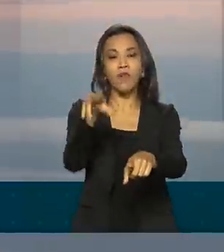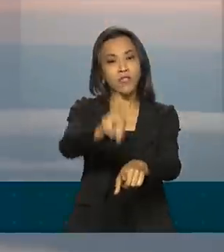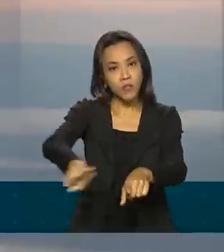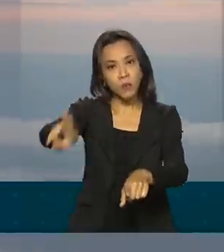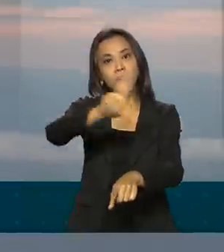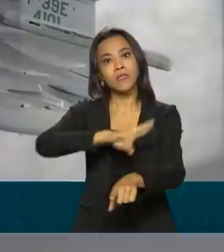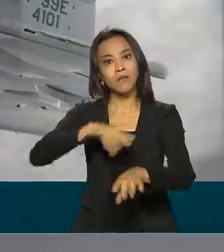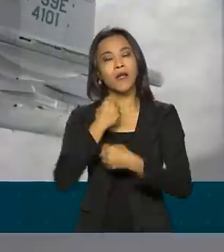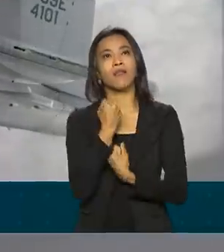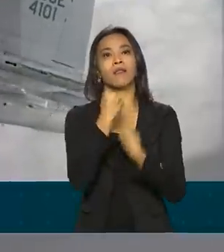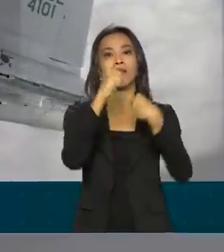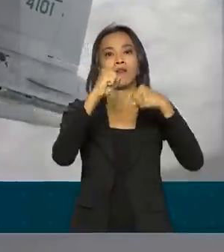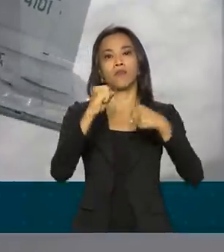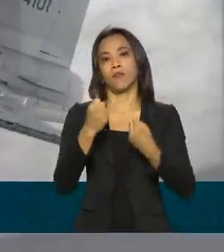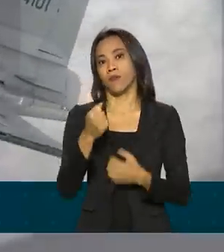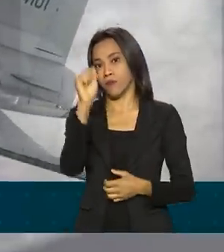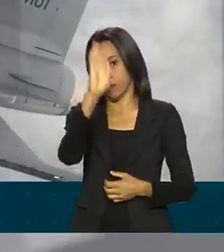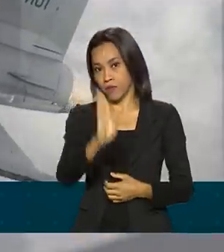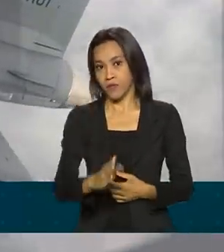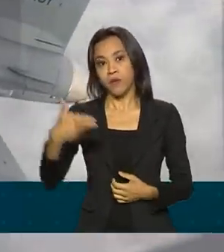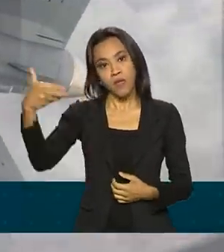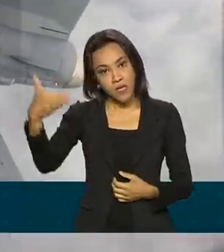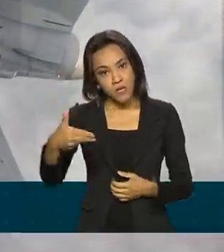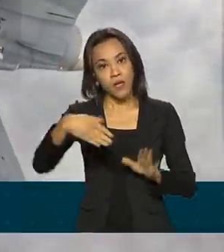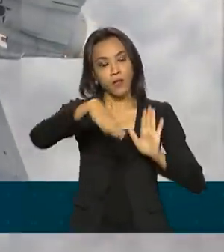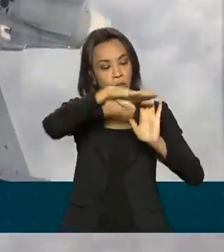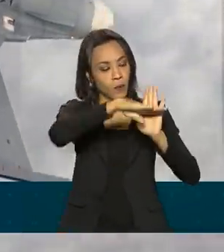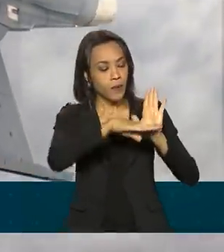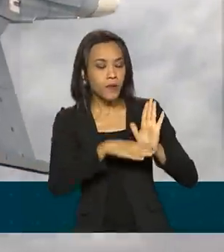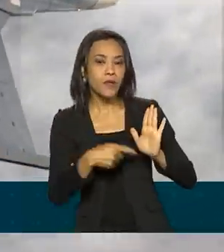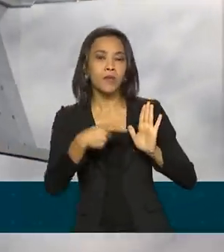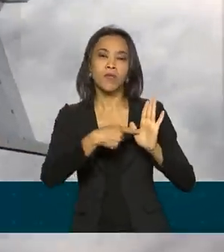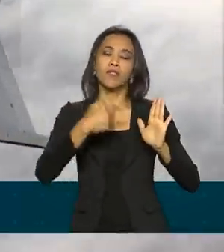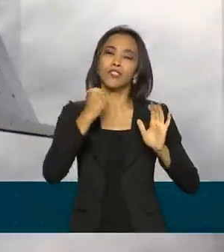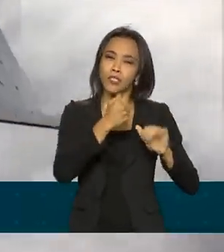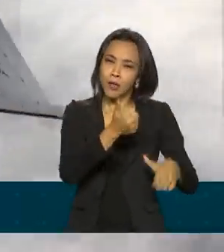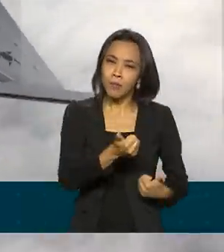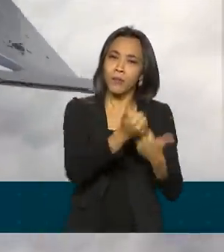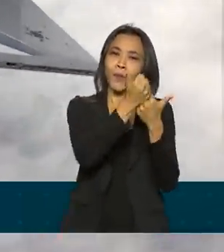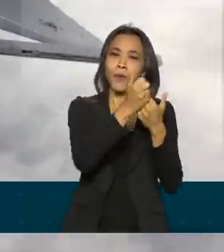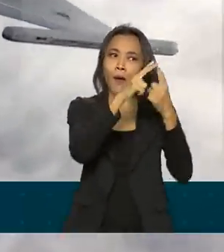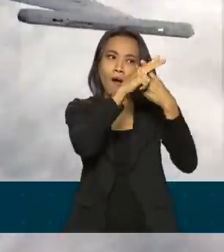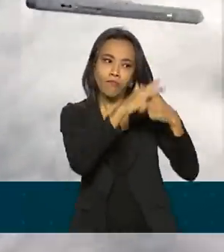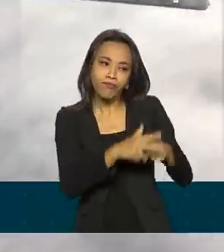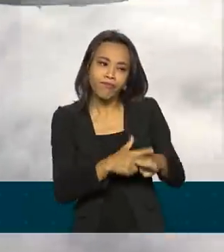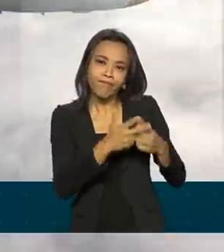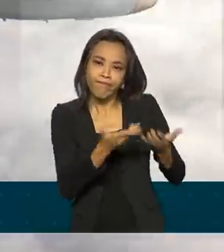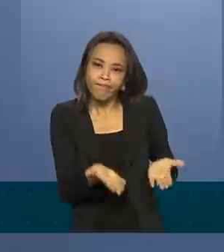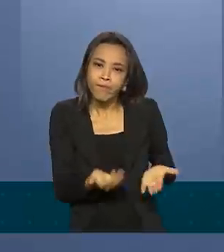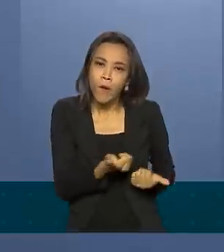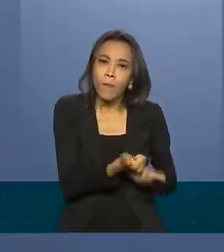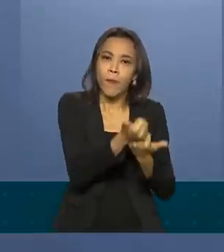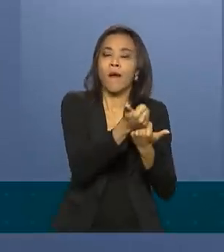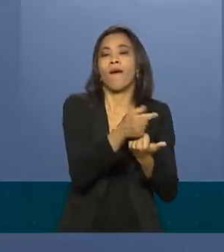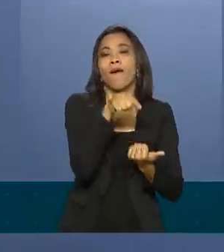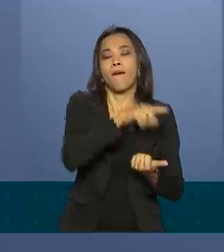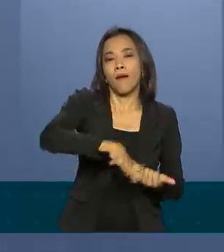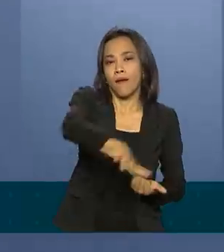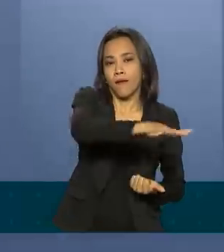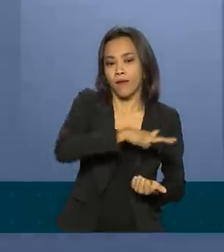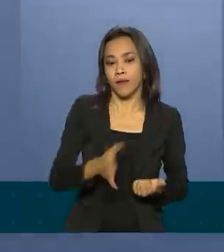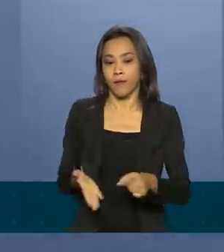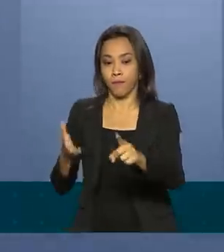de defesa aérea do Brasil e fazem parte do programa de reestruturação das Forças Armadas Ao todo são 36 aeronaves